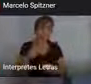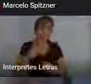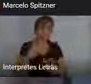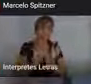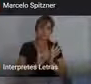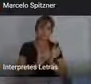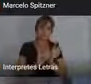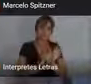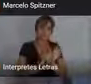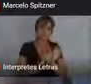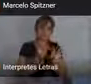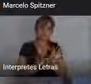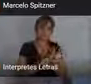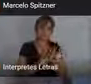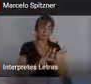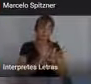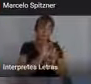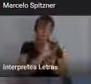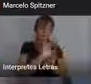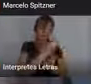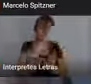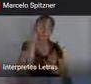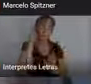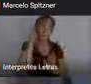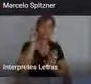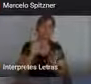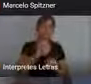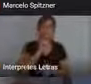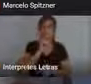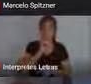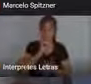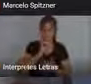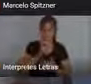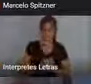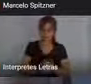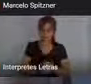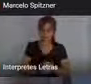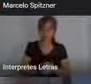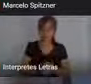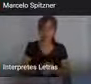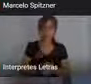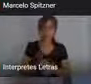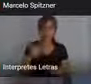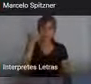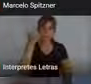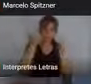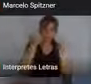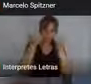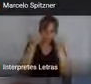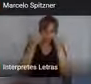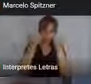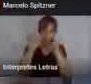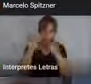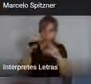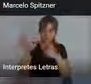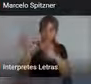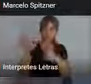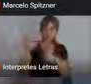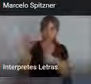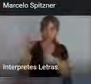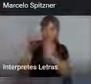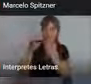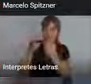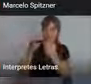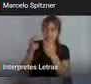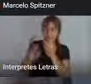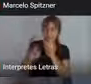das pessoas. Por exemplo, se você for pensar, a história de formação dos estados europeus, você vai ver